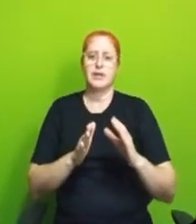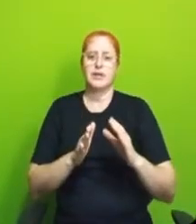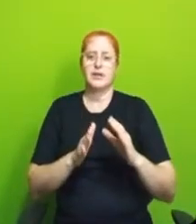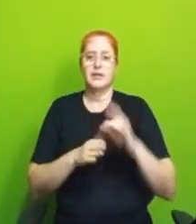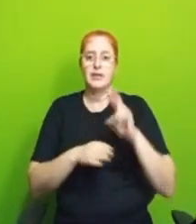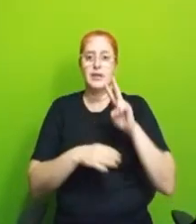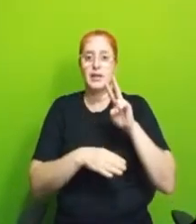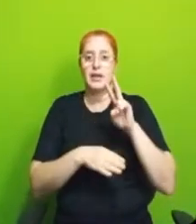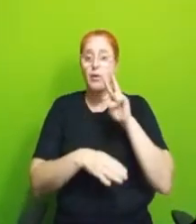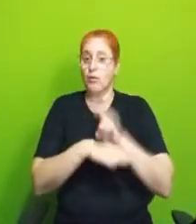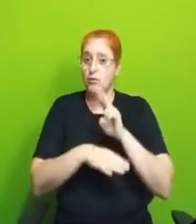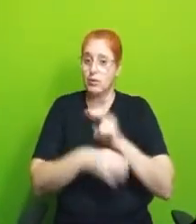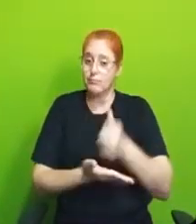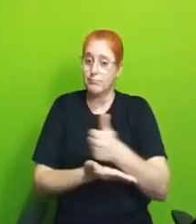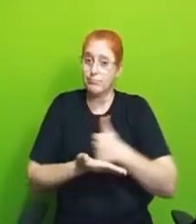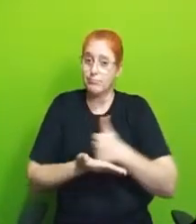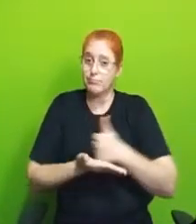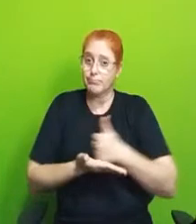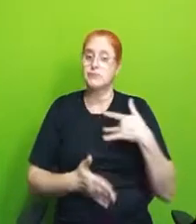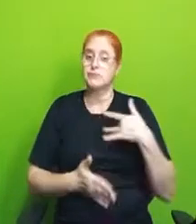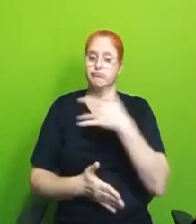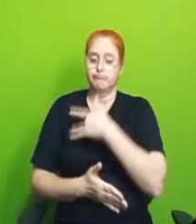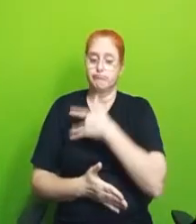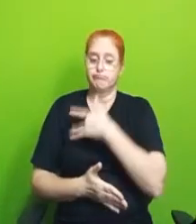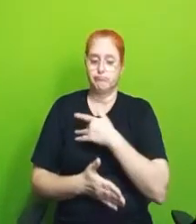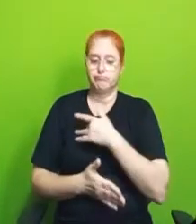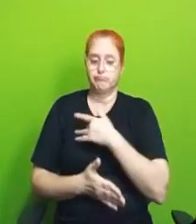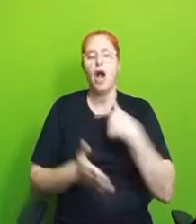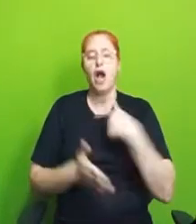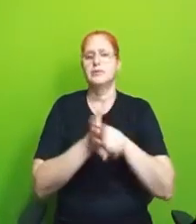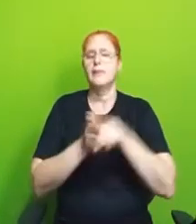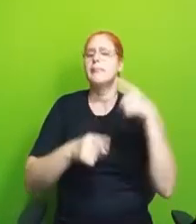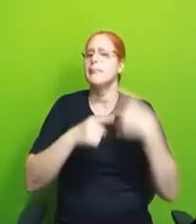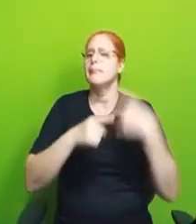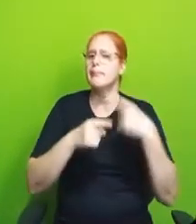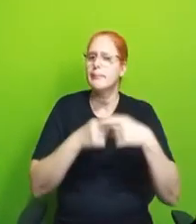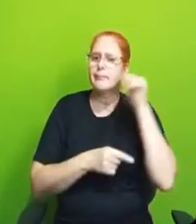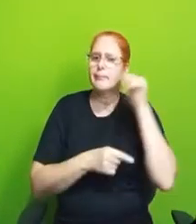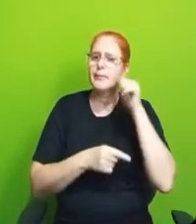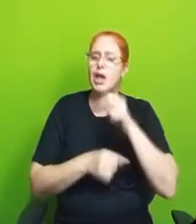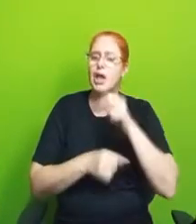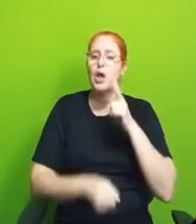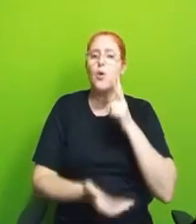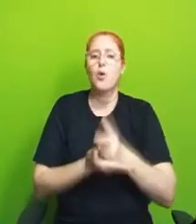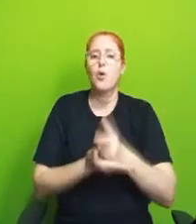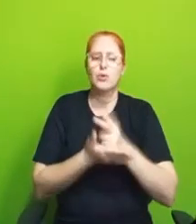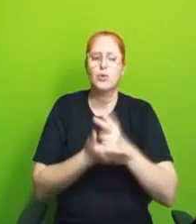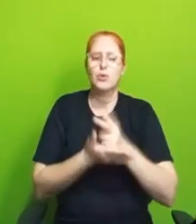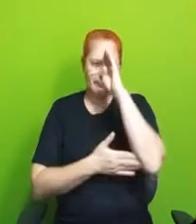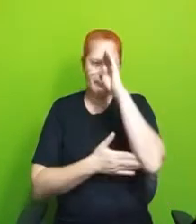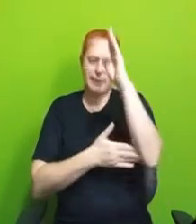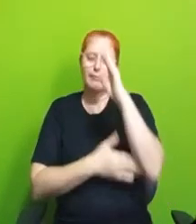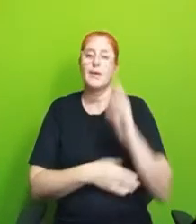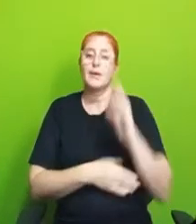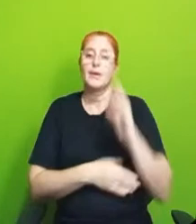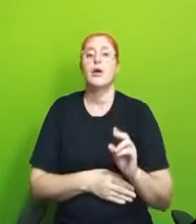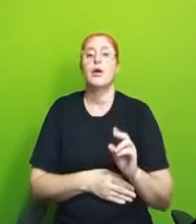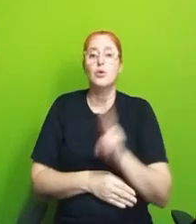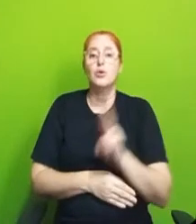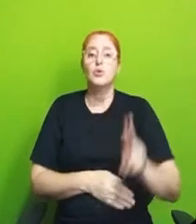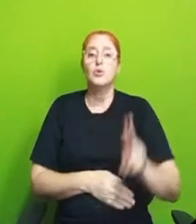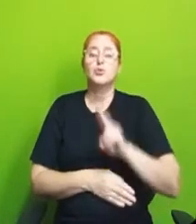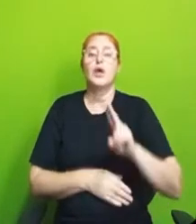por que, né, as mulheres permanecem como as principais usuárias do serviço, e